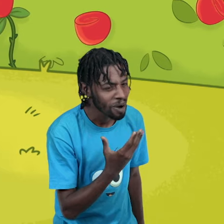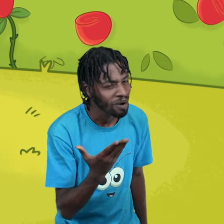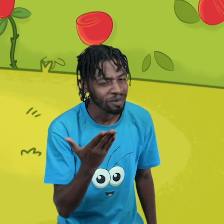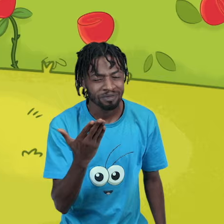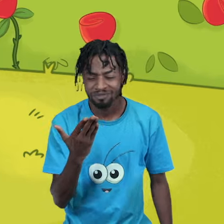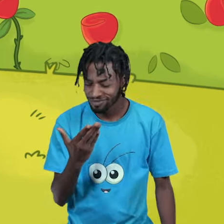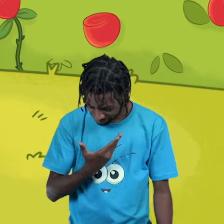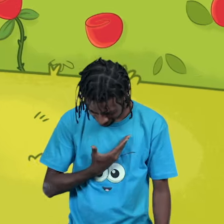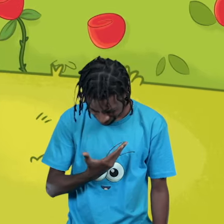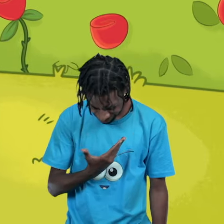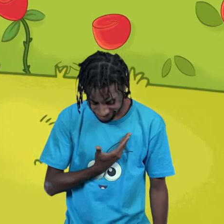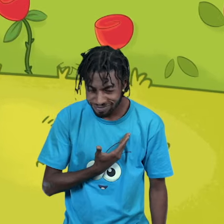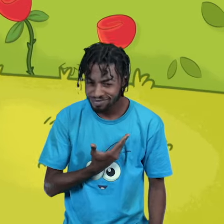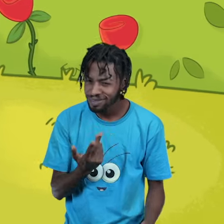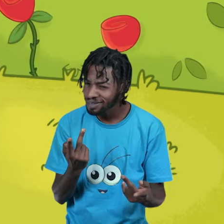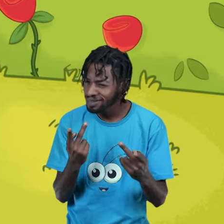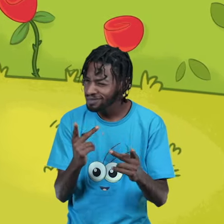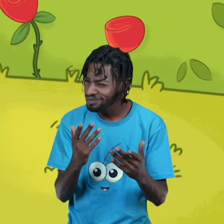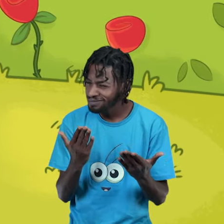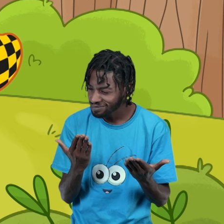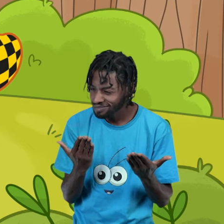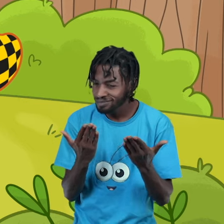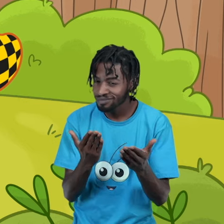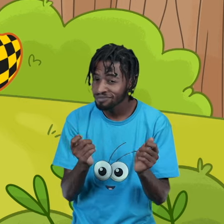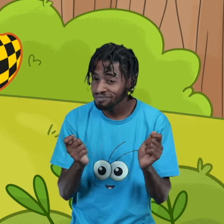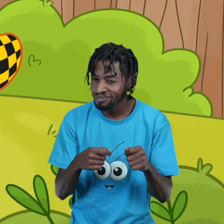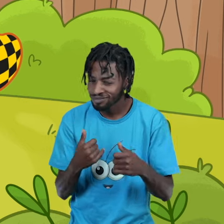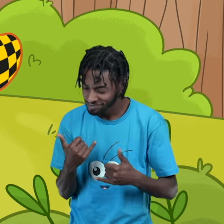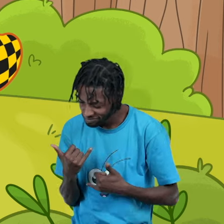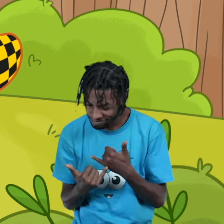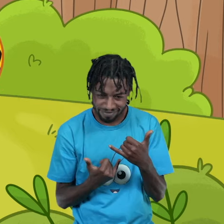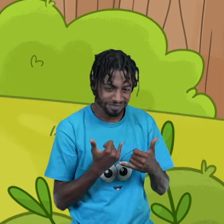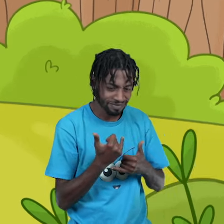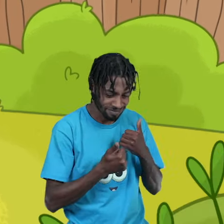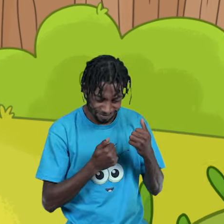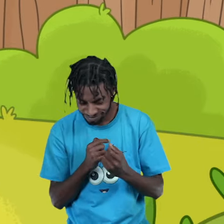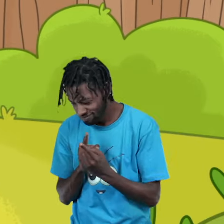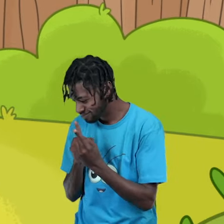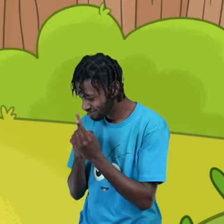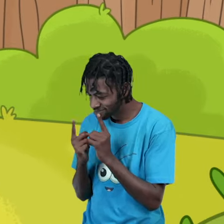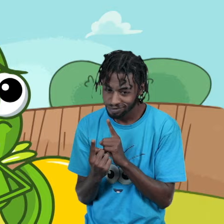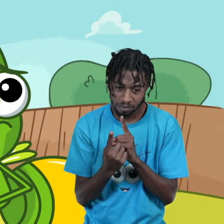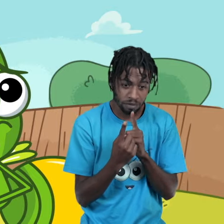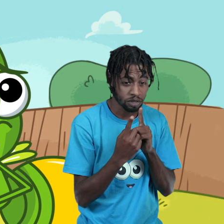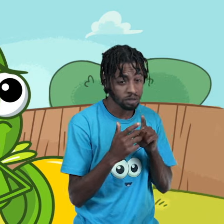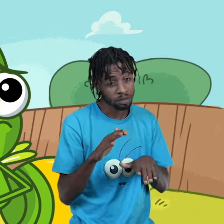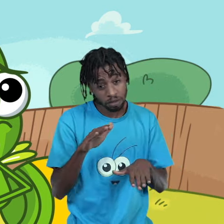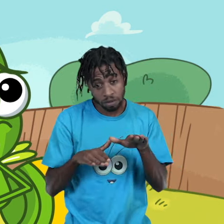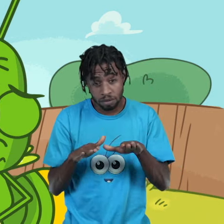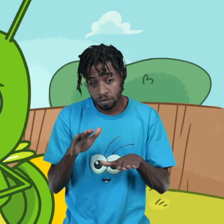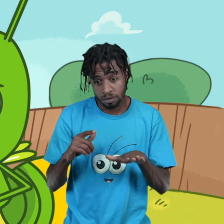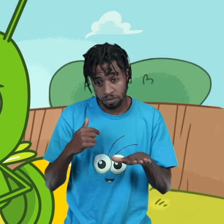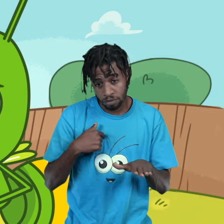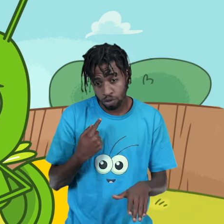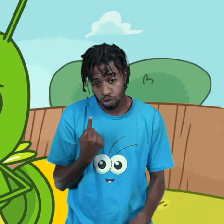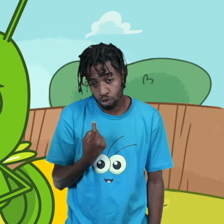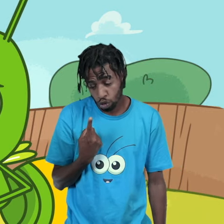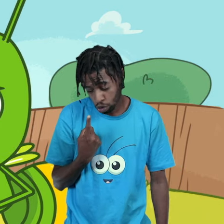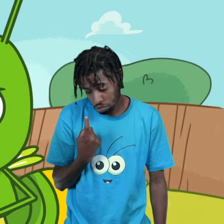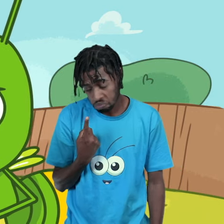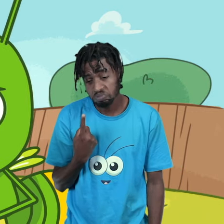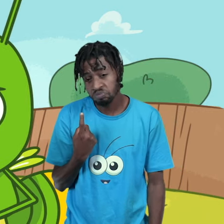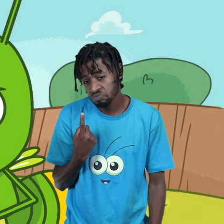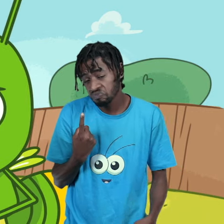Ser seu amigo E com você poder brincar Mas eu preciso andar